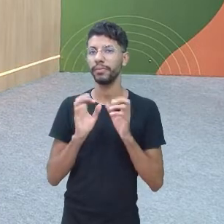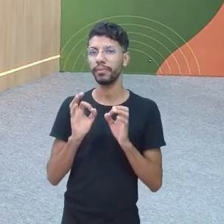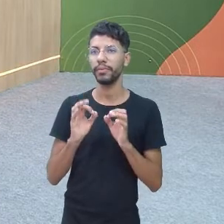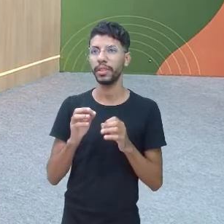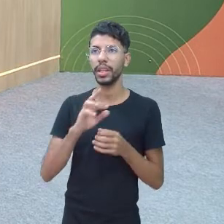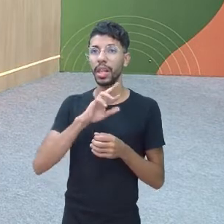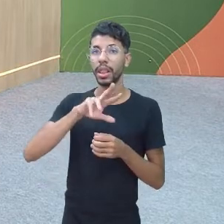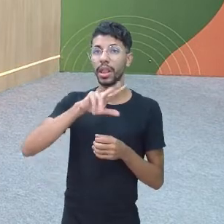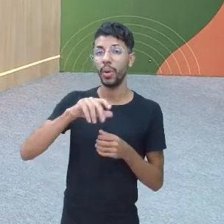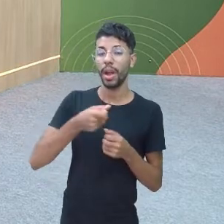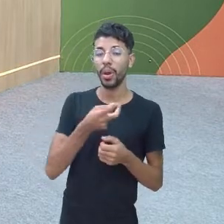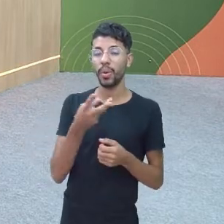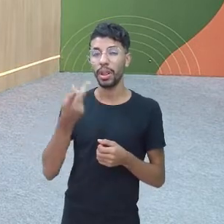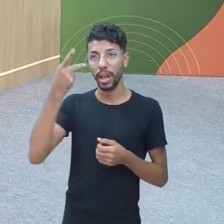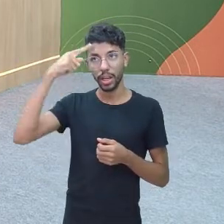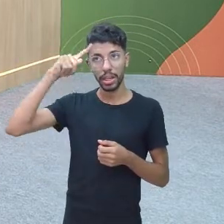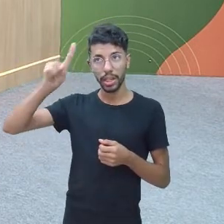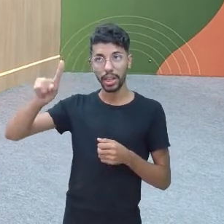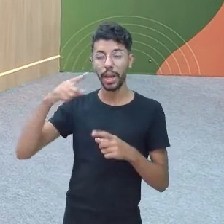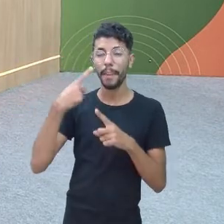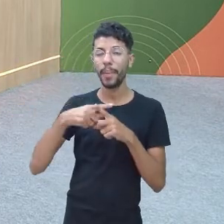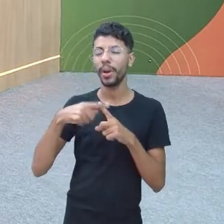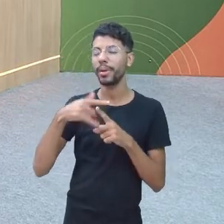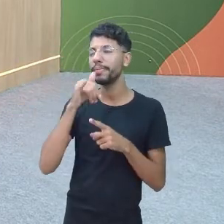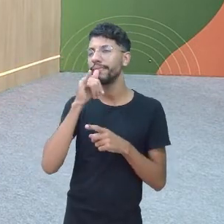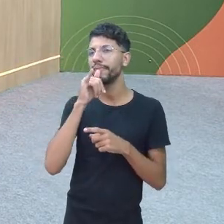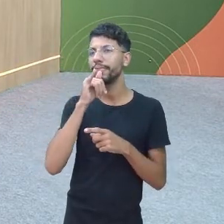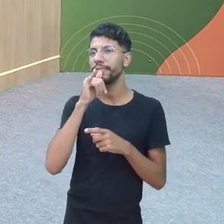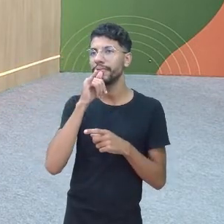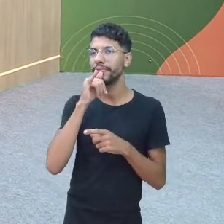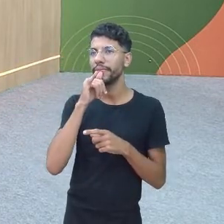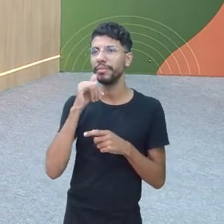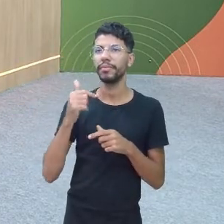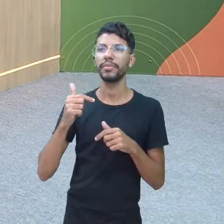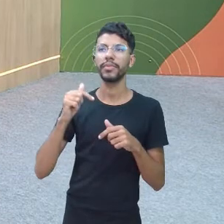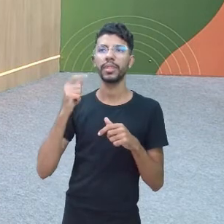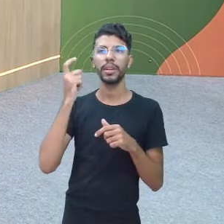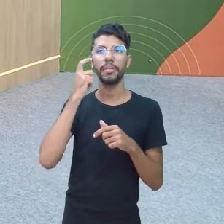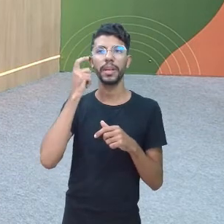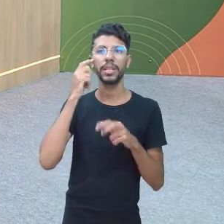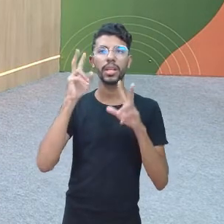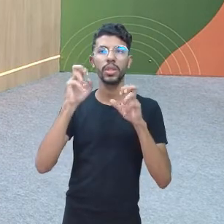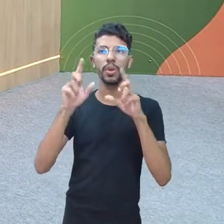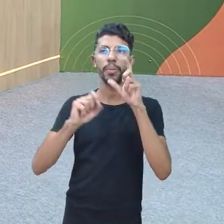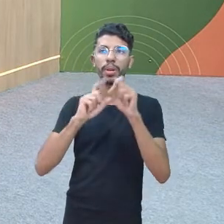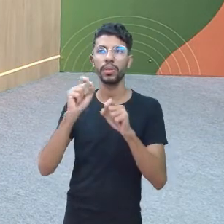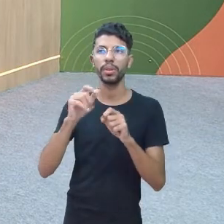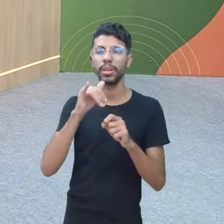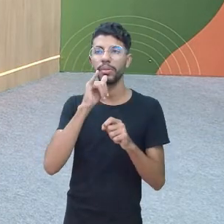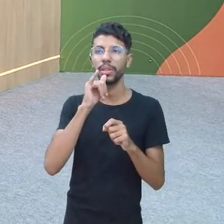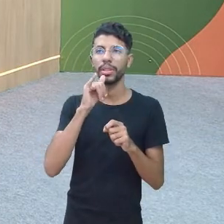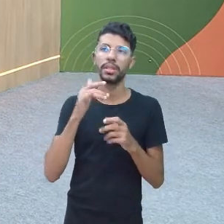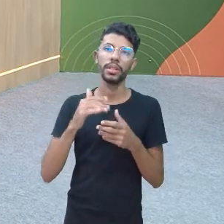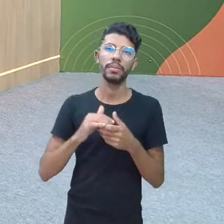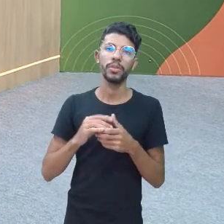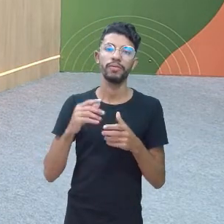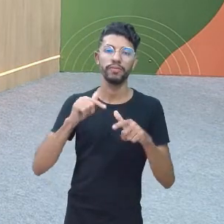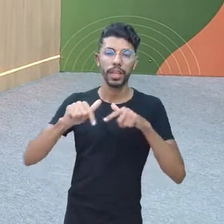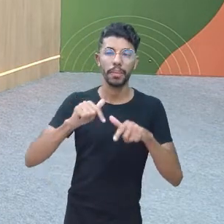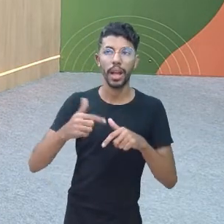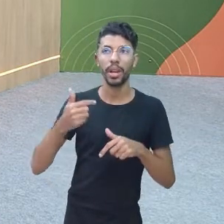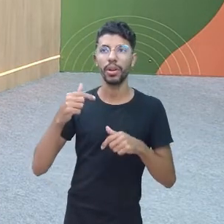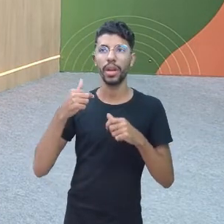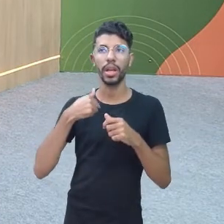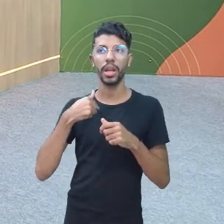quantidade de dias, porque se a gente for pensar em execução do trabalho, eu, por exemplo, trabalho esse dia e eu